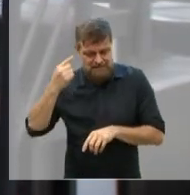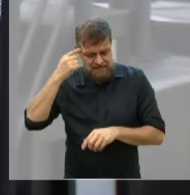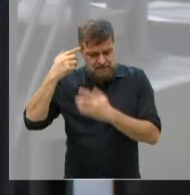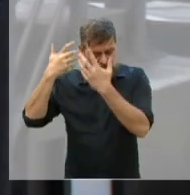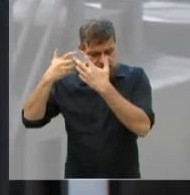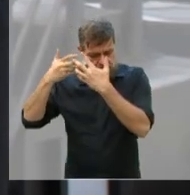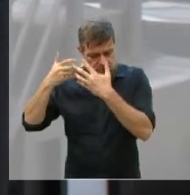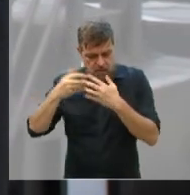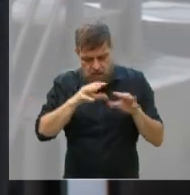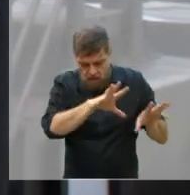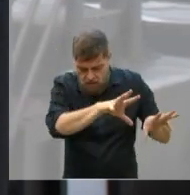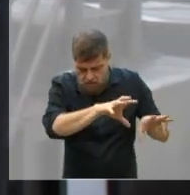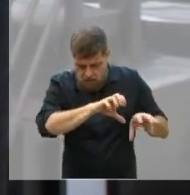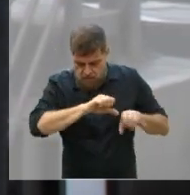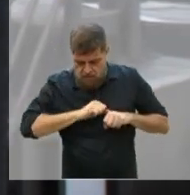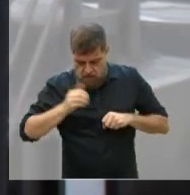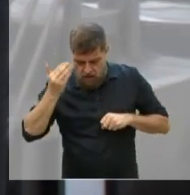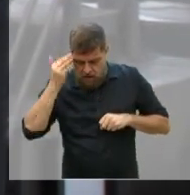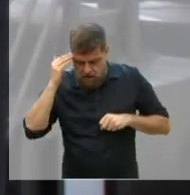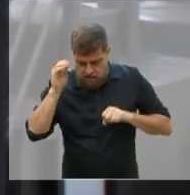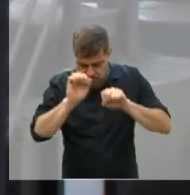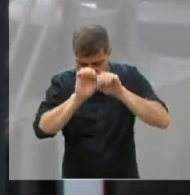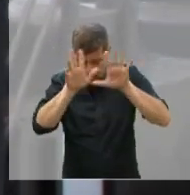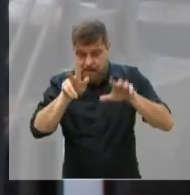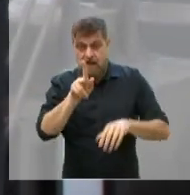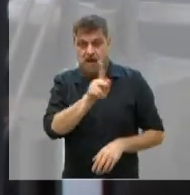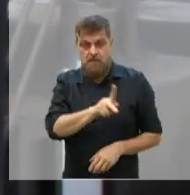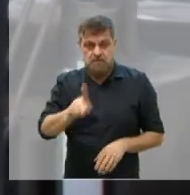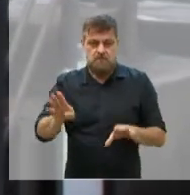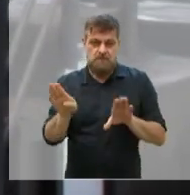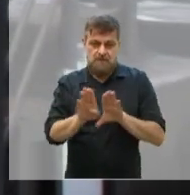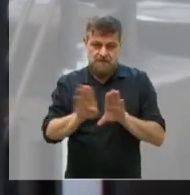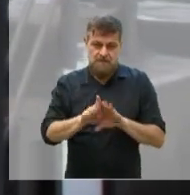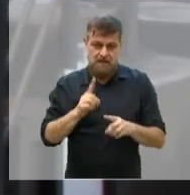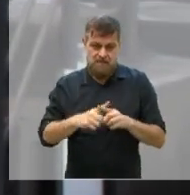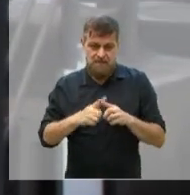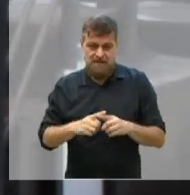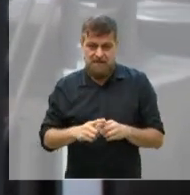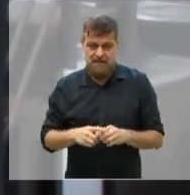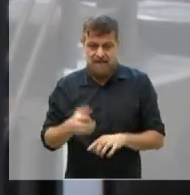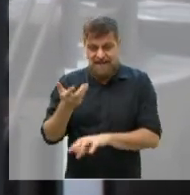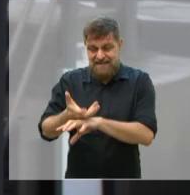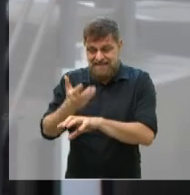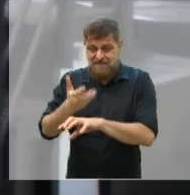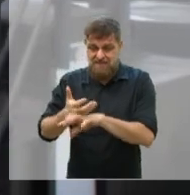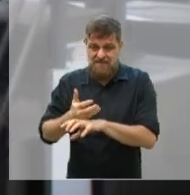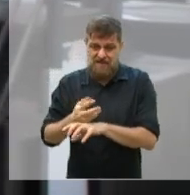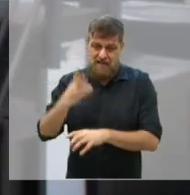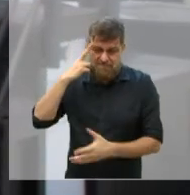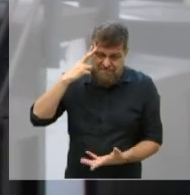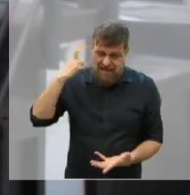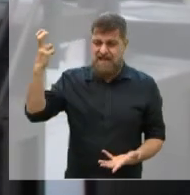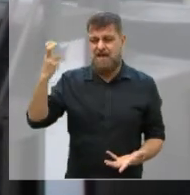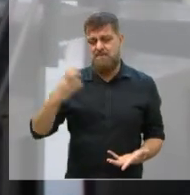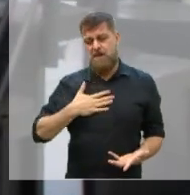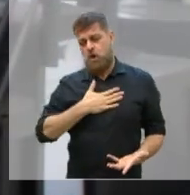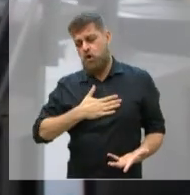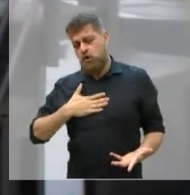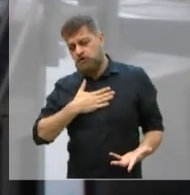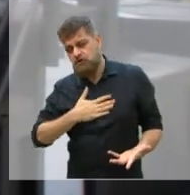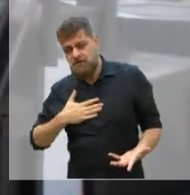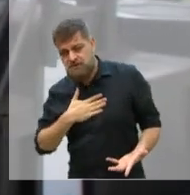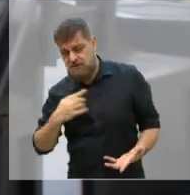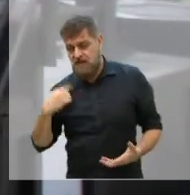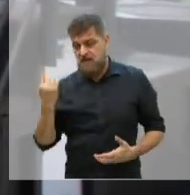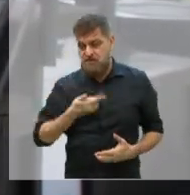interpretar as coisas do dia a dia dele. E o professor também tem um ganho, né, porque enriquece a aula fica mais criativa. Exato, né, a gente